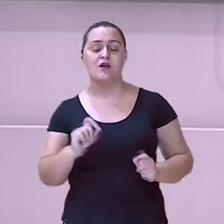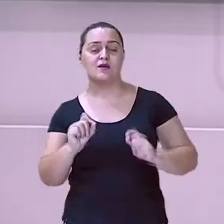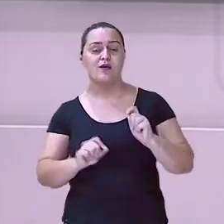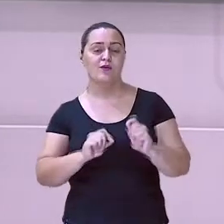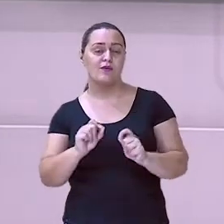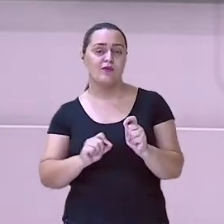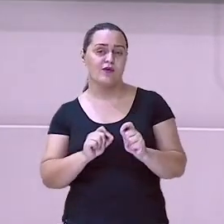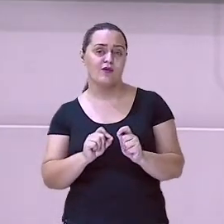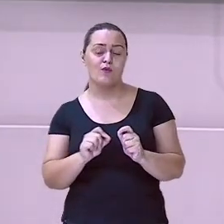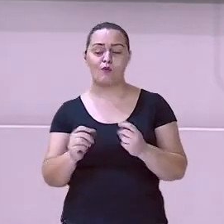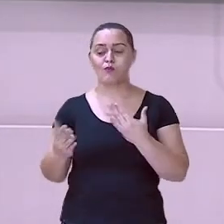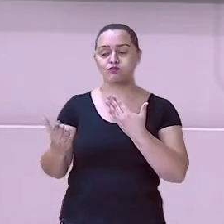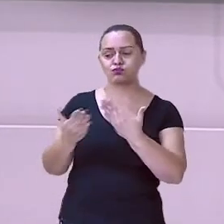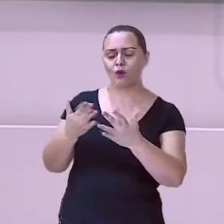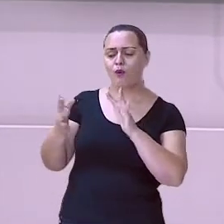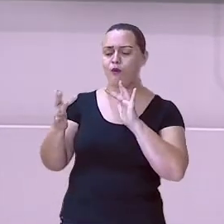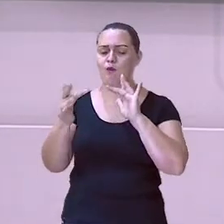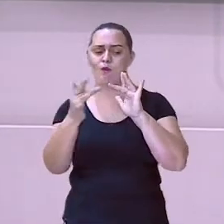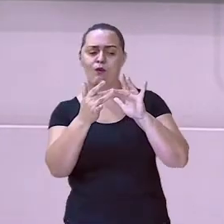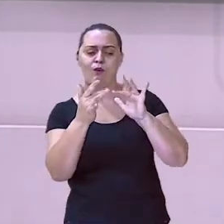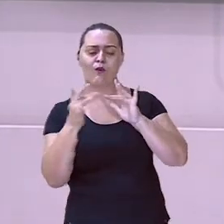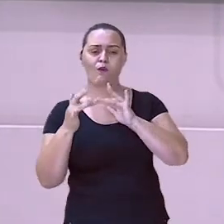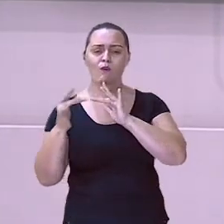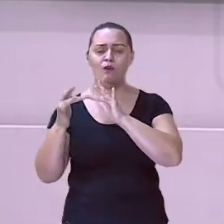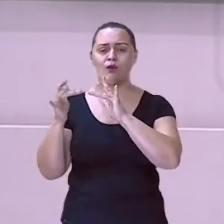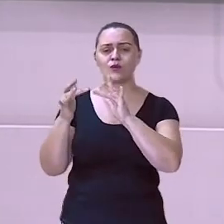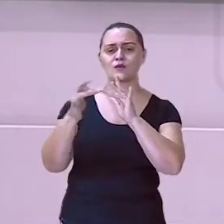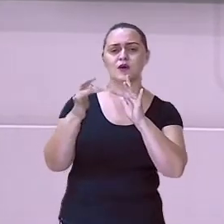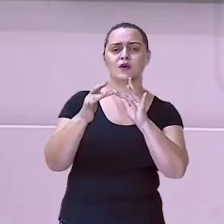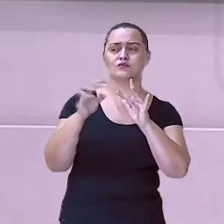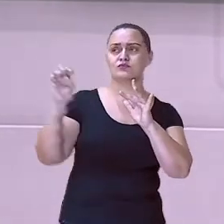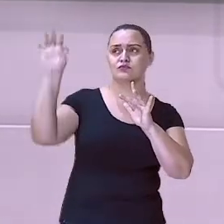povos locais e colonizadores europeus.